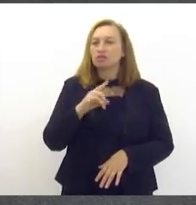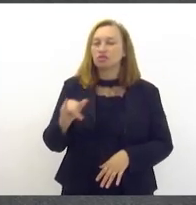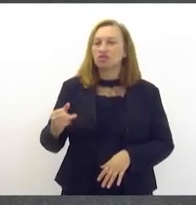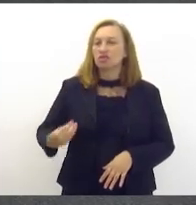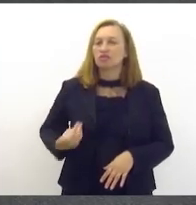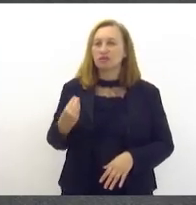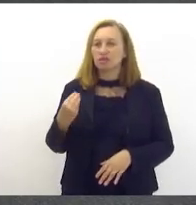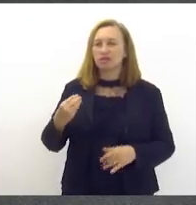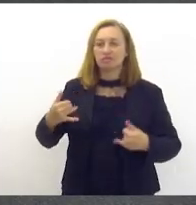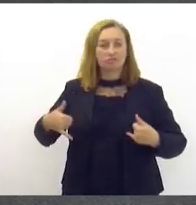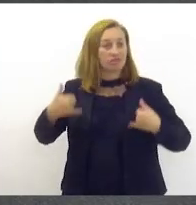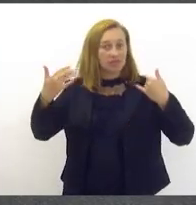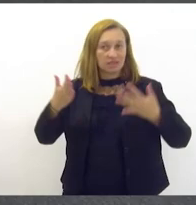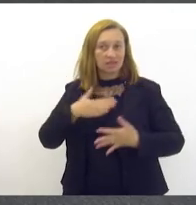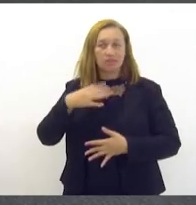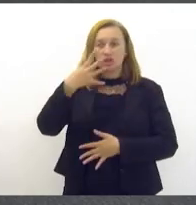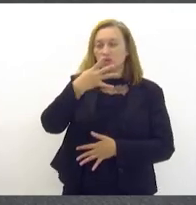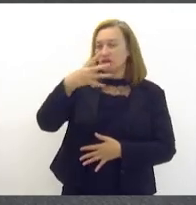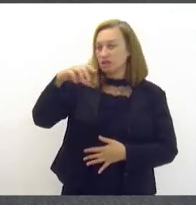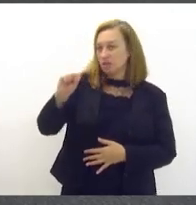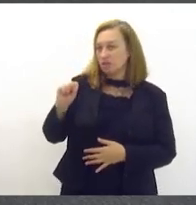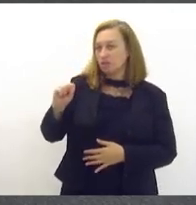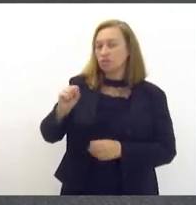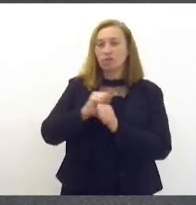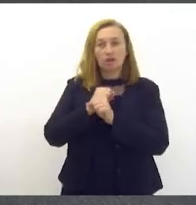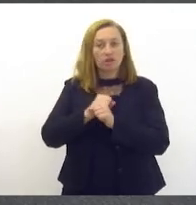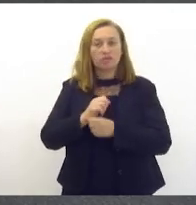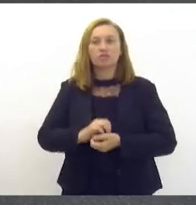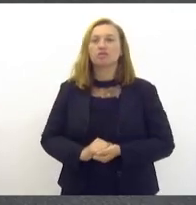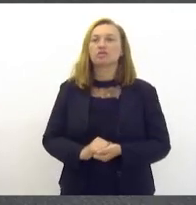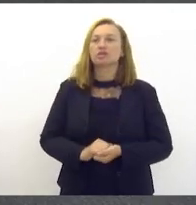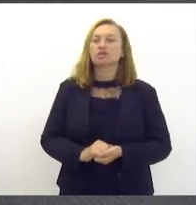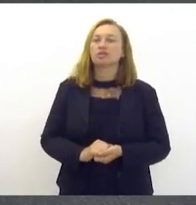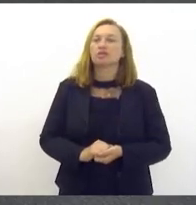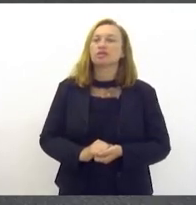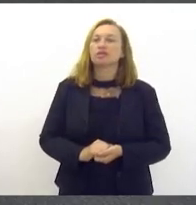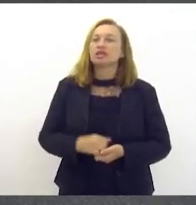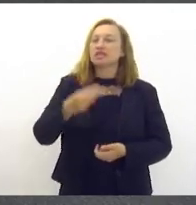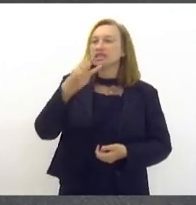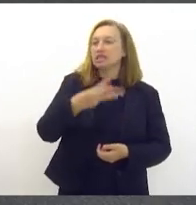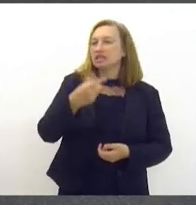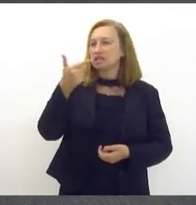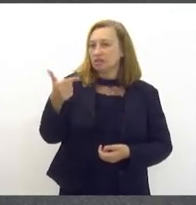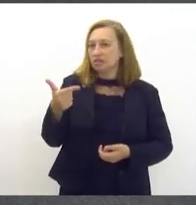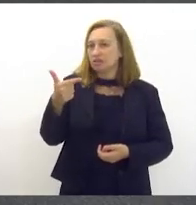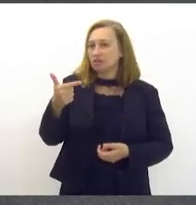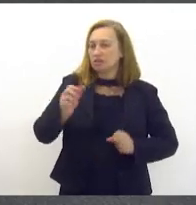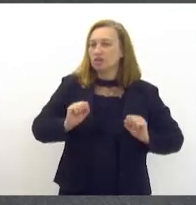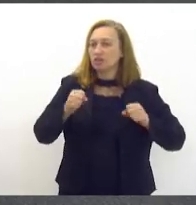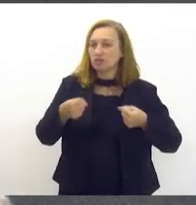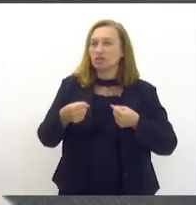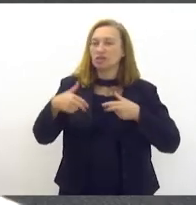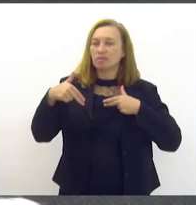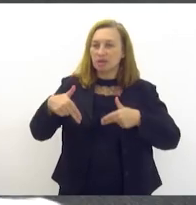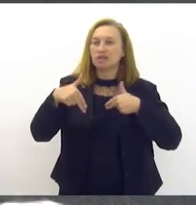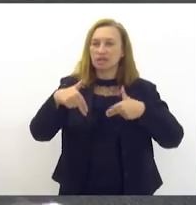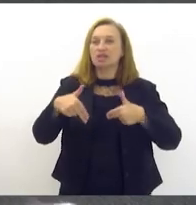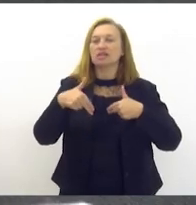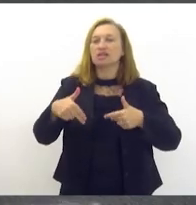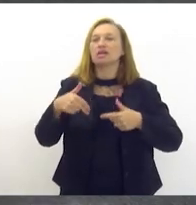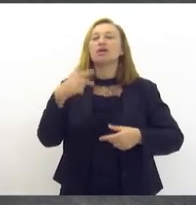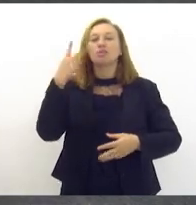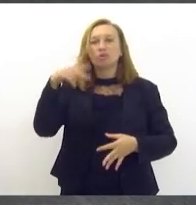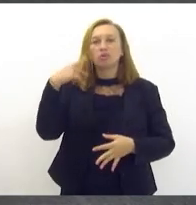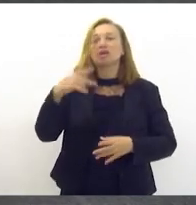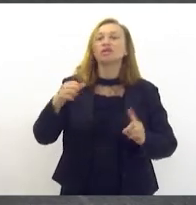completei. Completei 48 anos, né? 48 anos, dos quais 32 dedicados à militância política, à militância